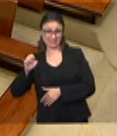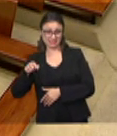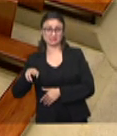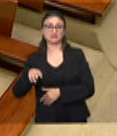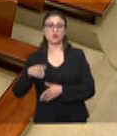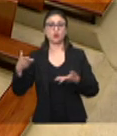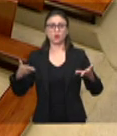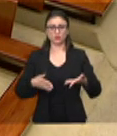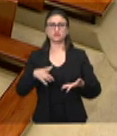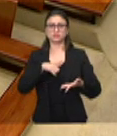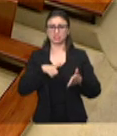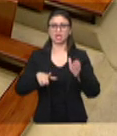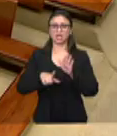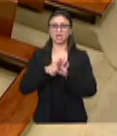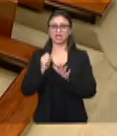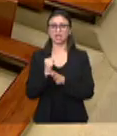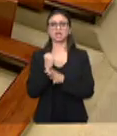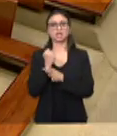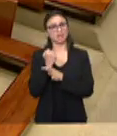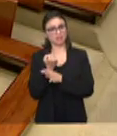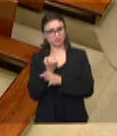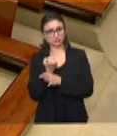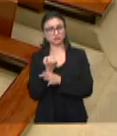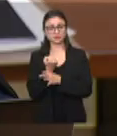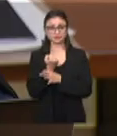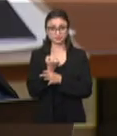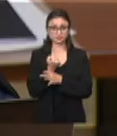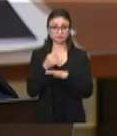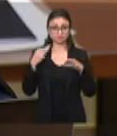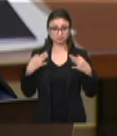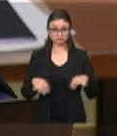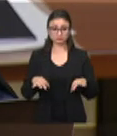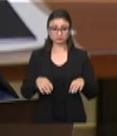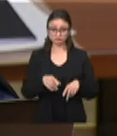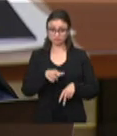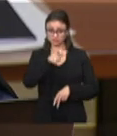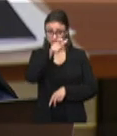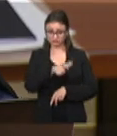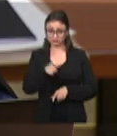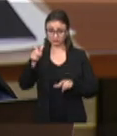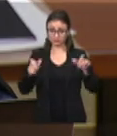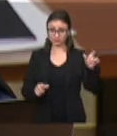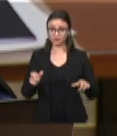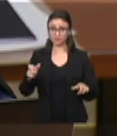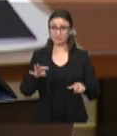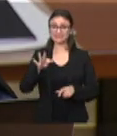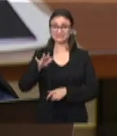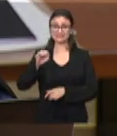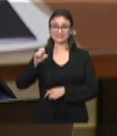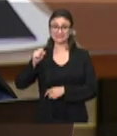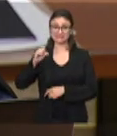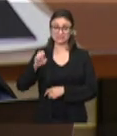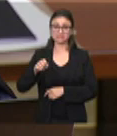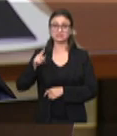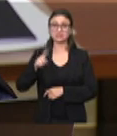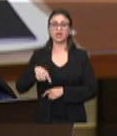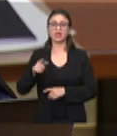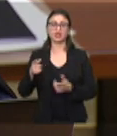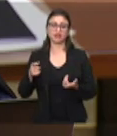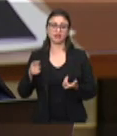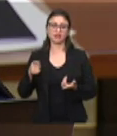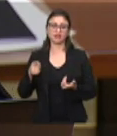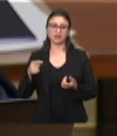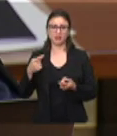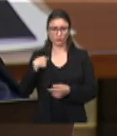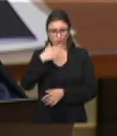hoje nós temos uma lei que garante esse direito subjetivo aos réus. Então, essa tese, segundo